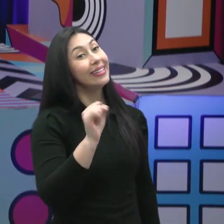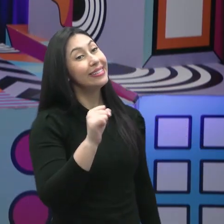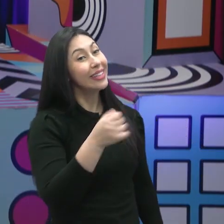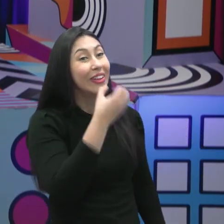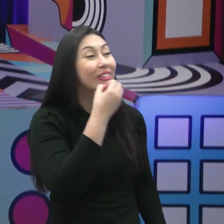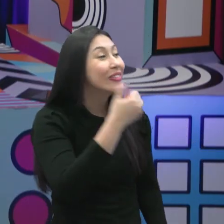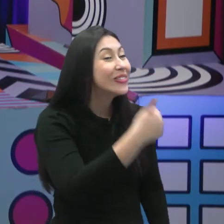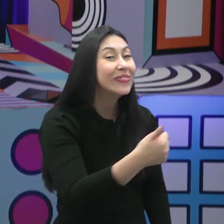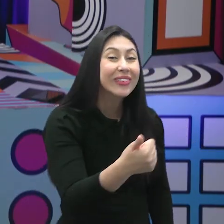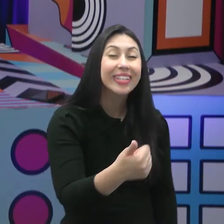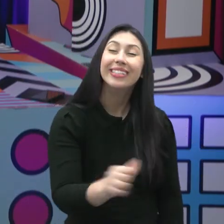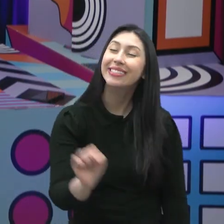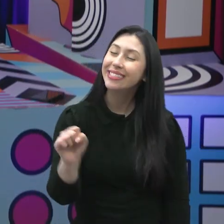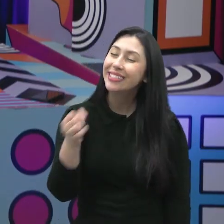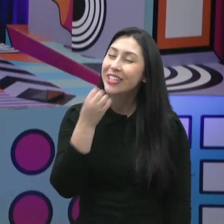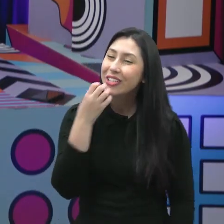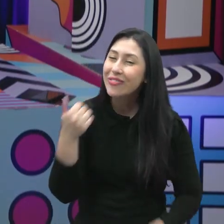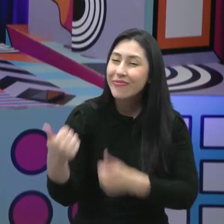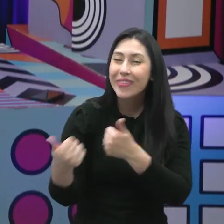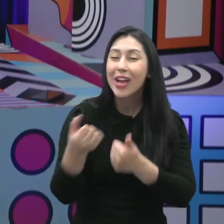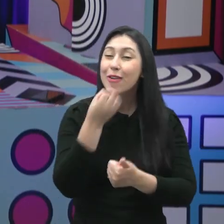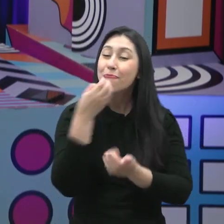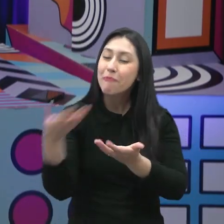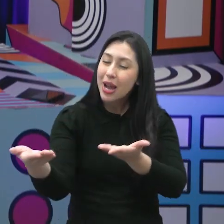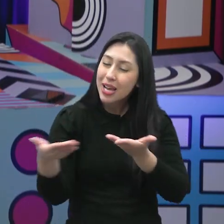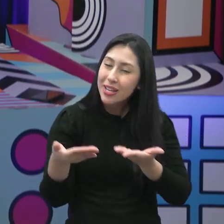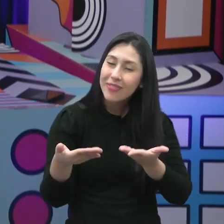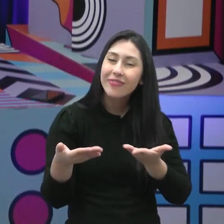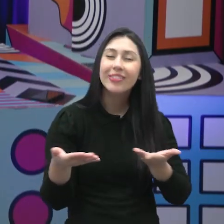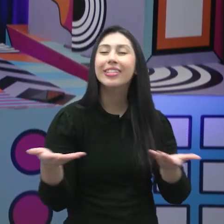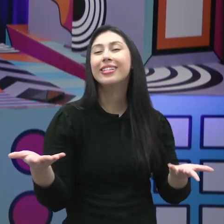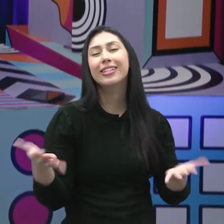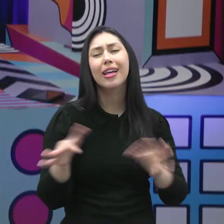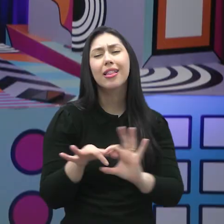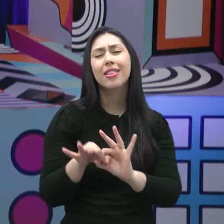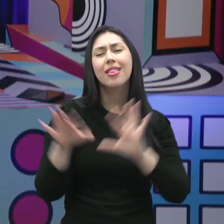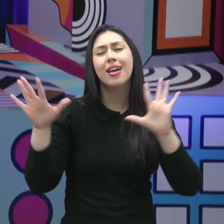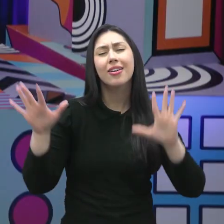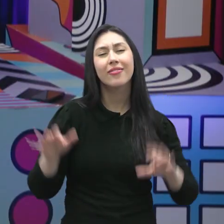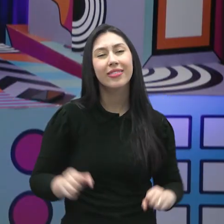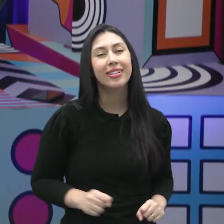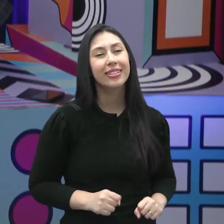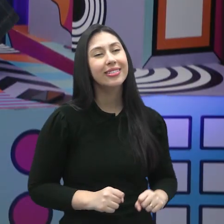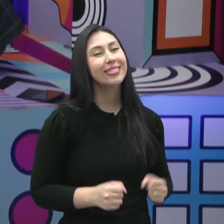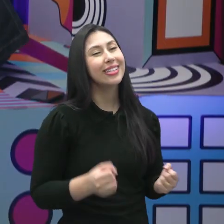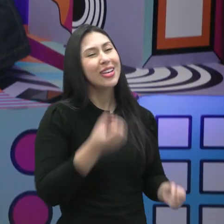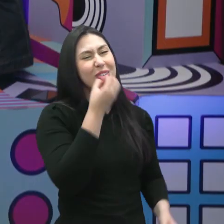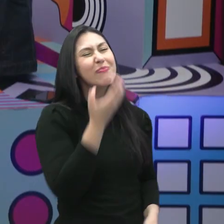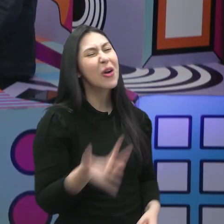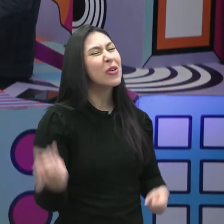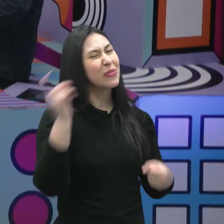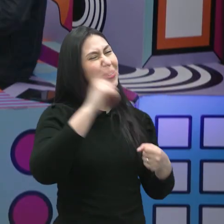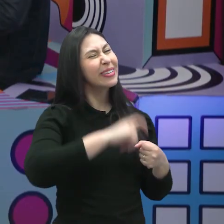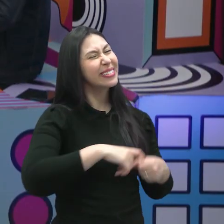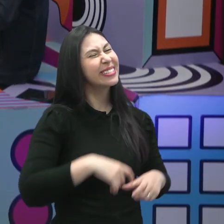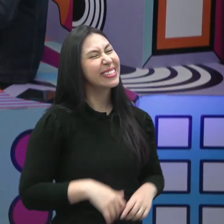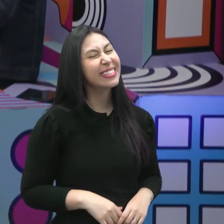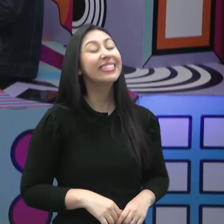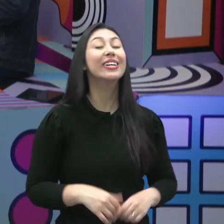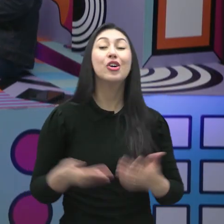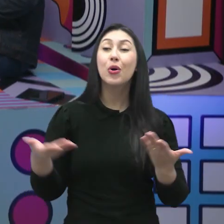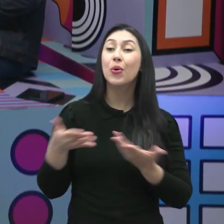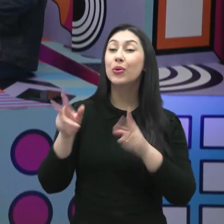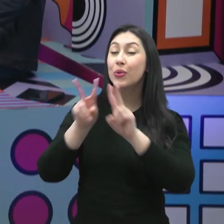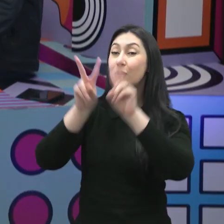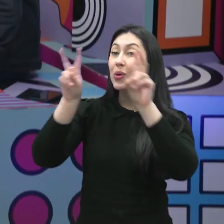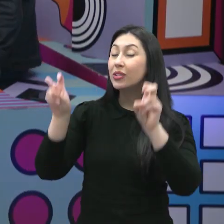você está? Tudo bem? Tudo certo, e você? Bem-vindo de Como é que volta. tá? Tudo bem? Fique à vontade, meu amigo. É bom voltar. Guerra, a gente está falando